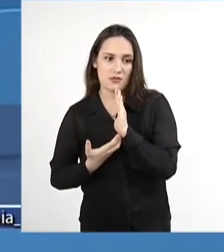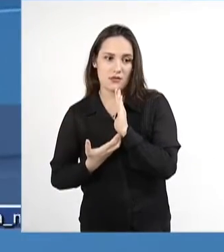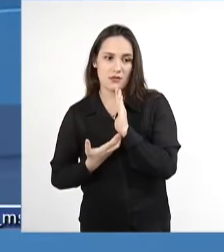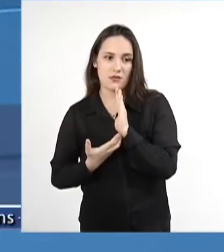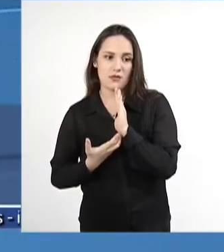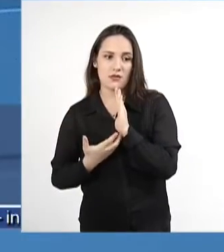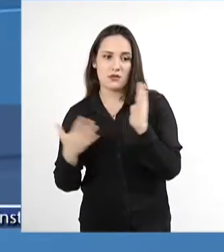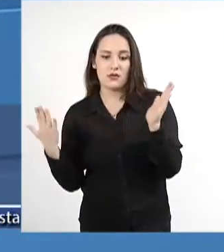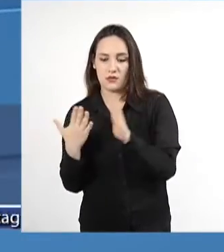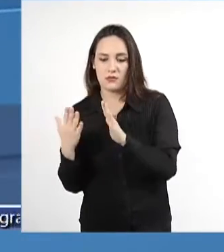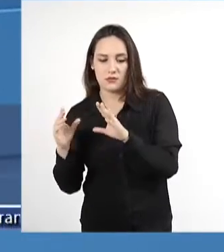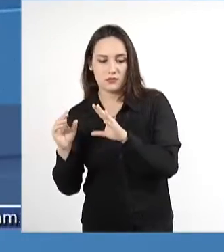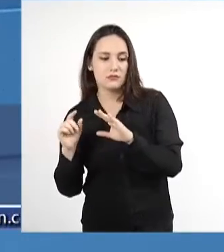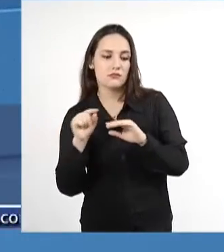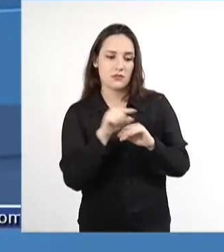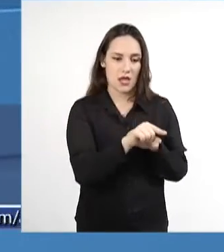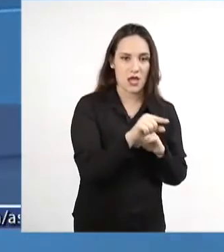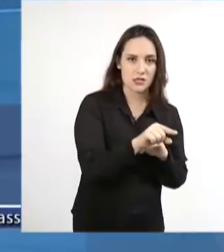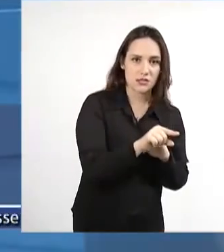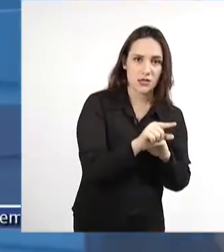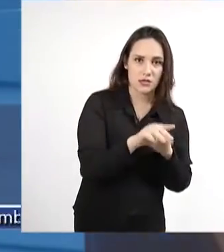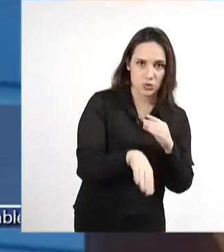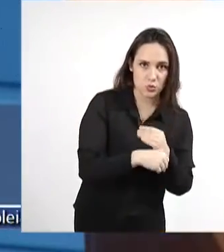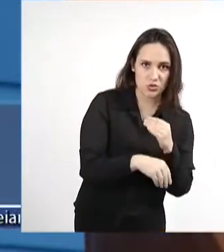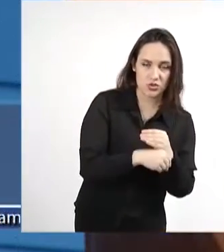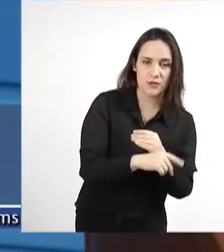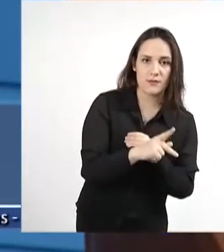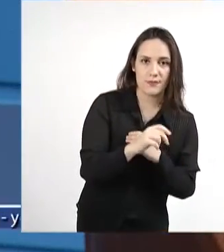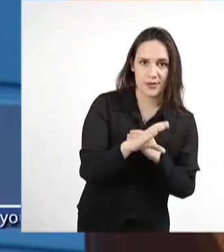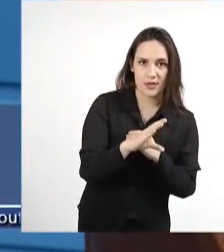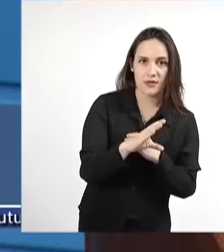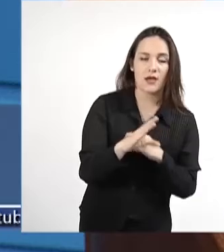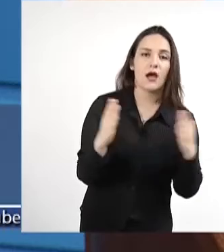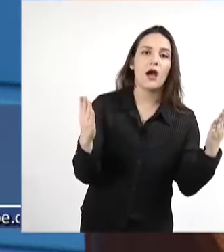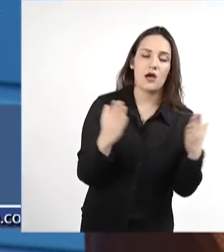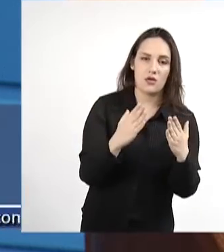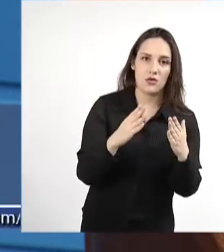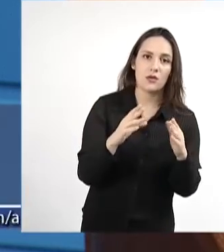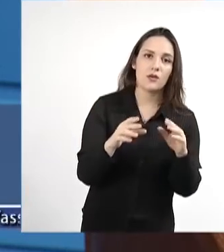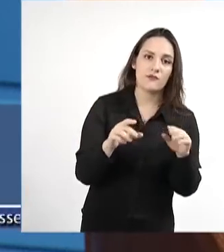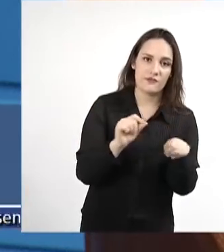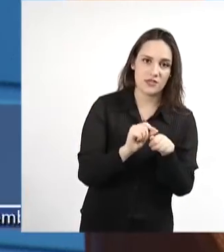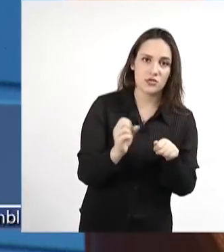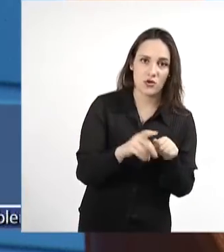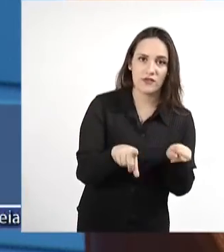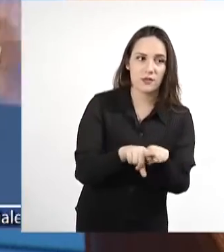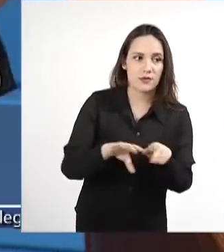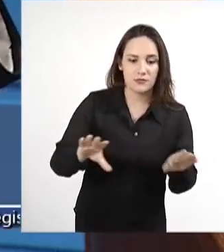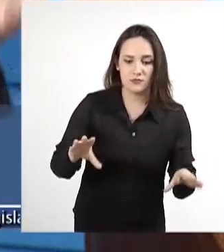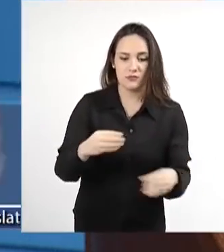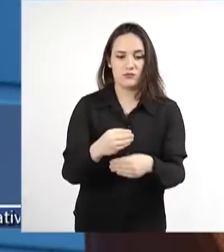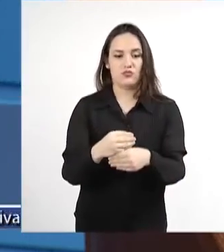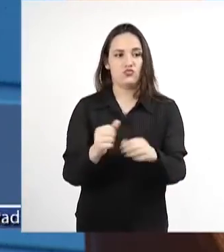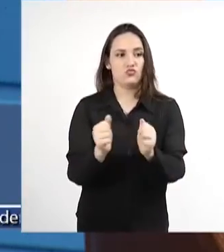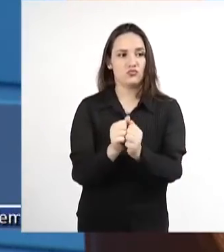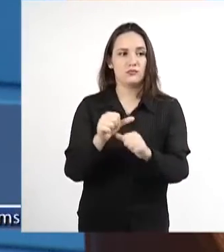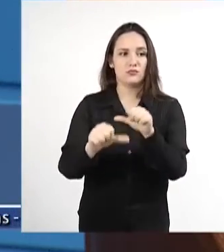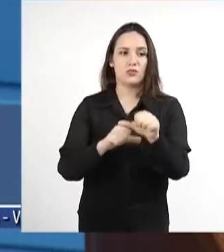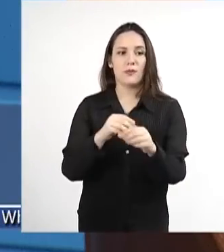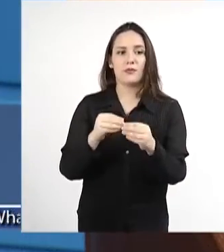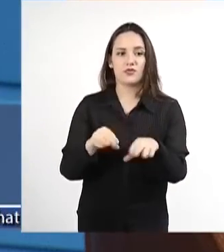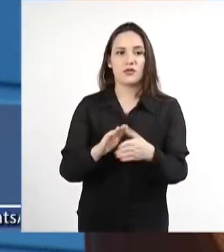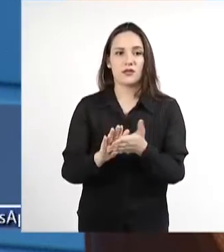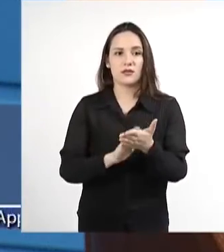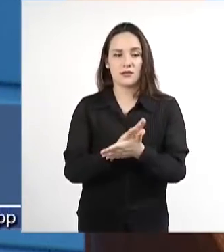PEC paralela, que nós fomos lá, os 27 estados, a apoiar que o Senado Federal possa produzir. Obrigado. Posicionado o senhor,